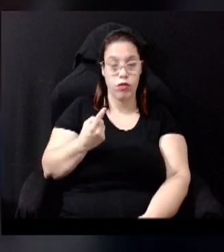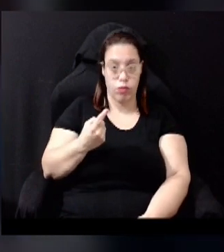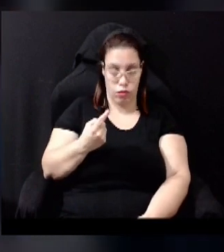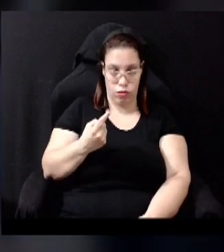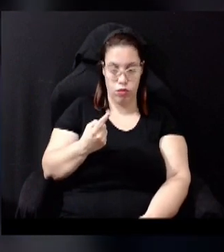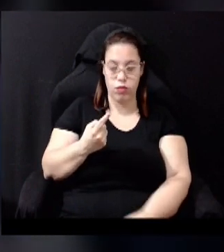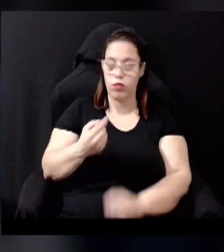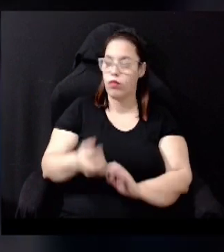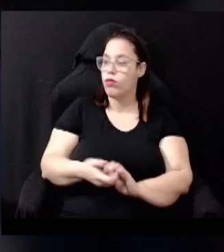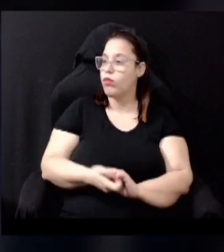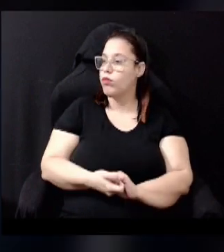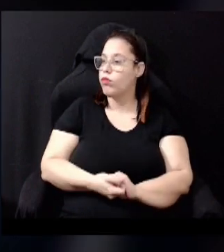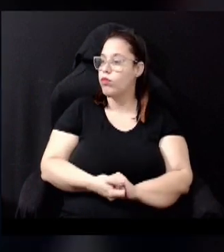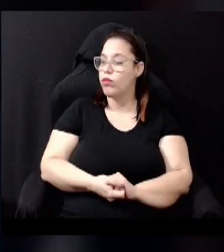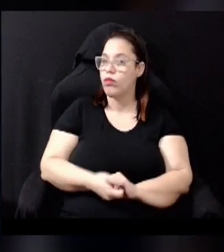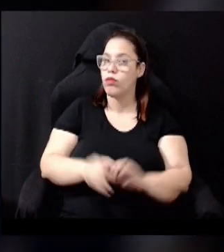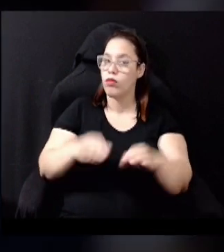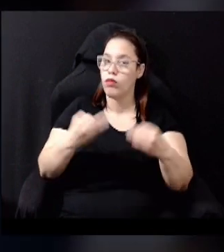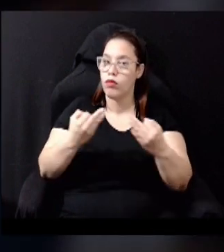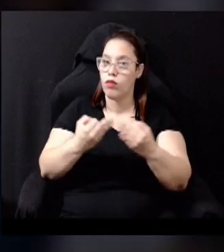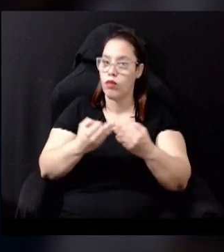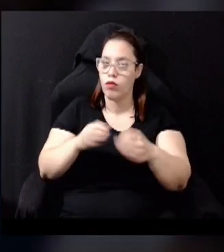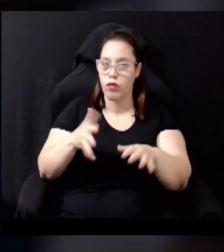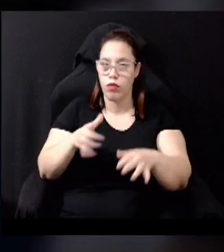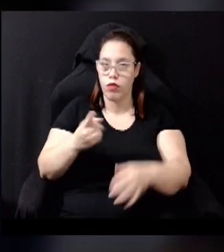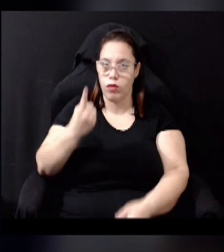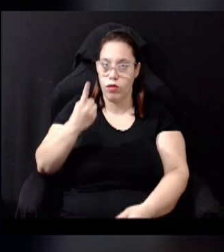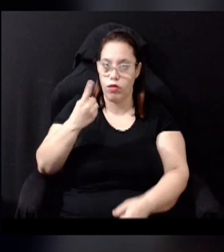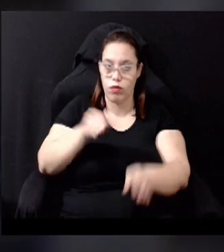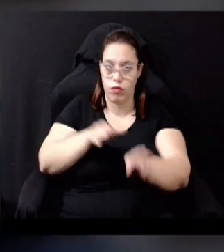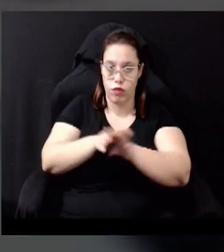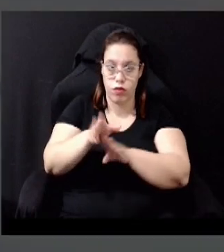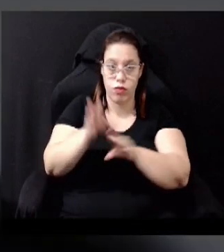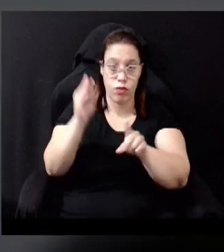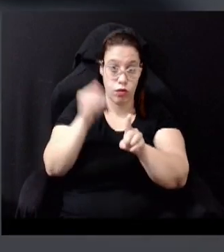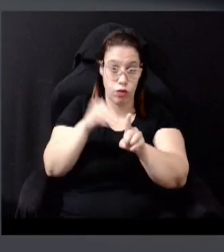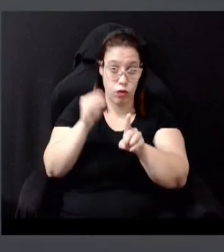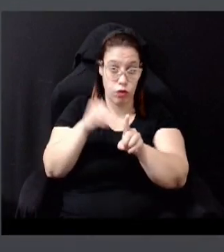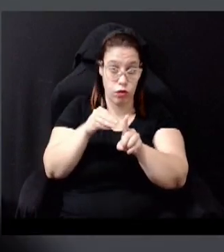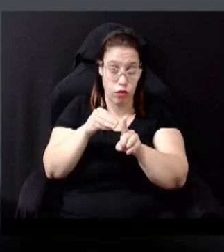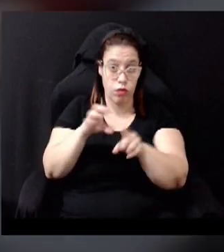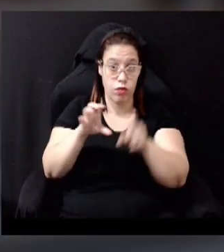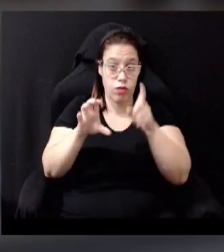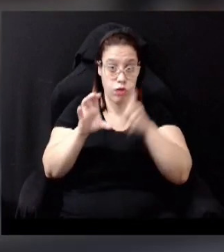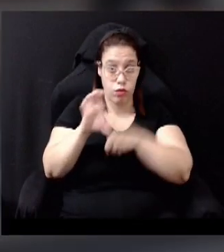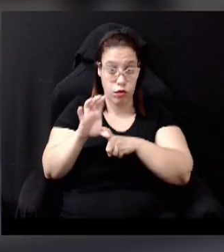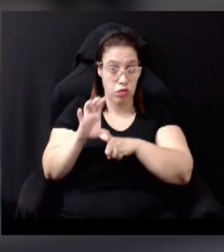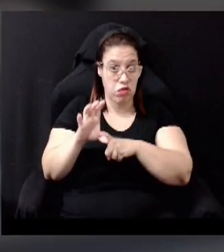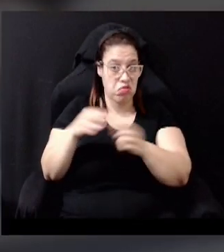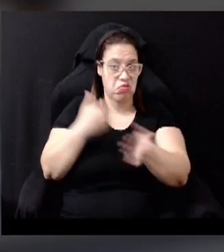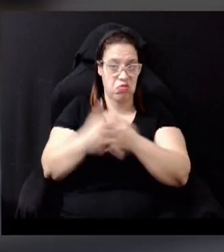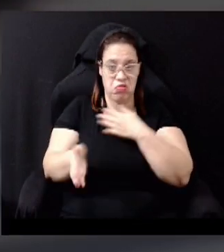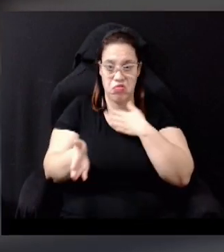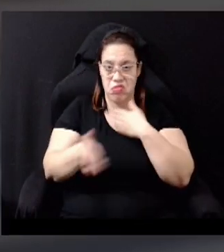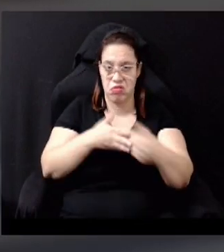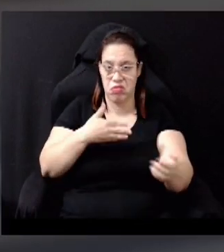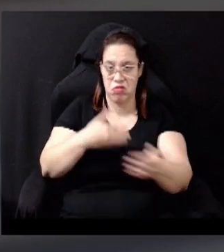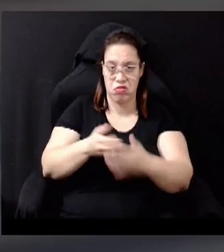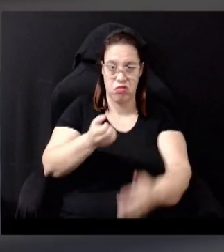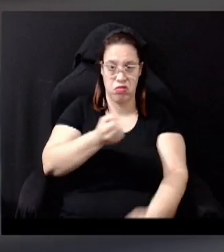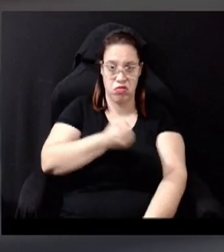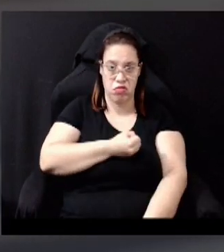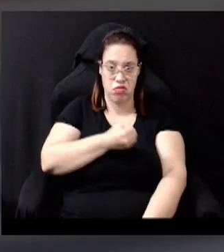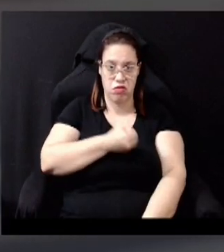163,31. Famílias com pelo menos uma indicação de vulnerabilidade, independentemente do número de pessoas